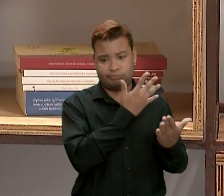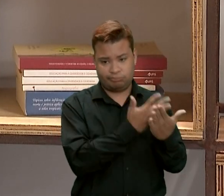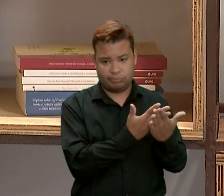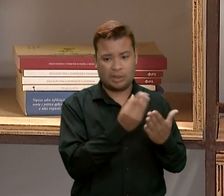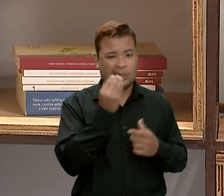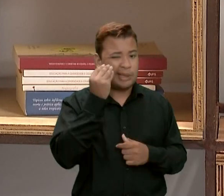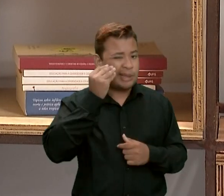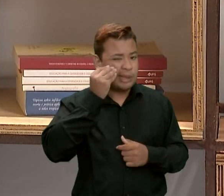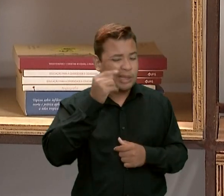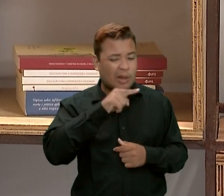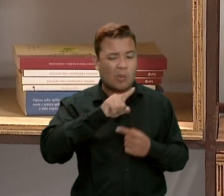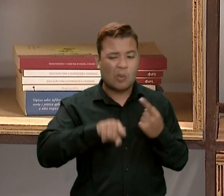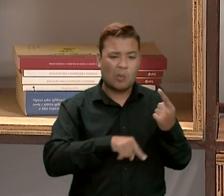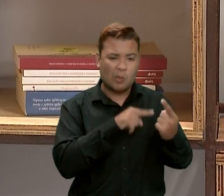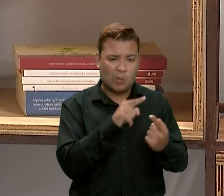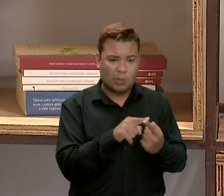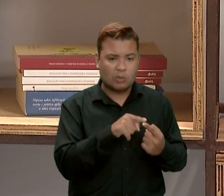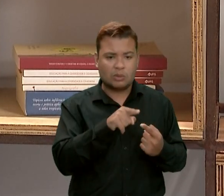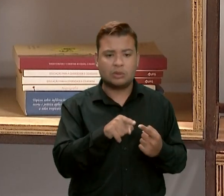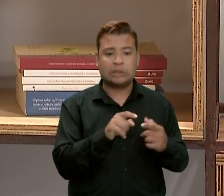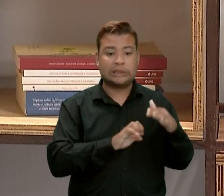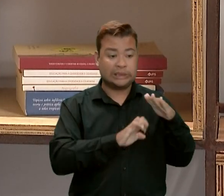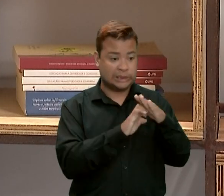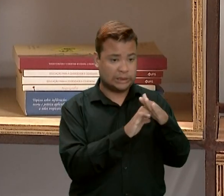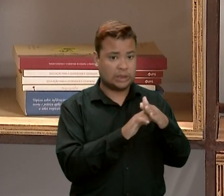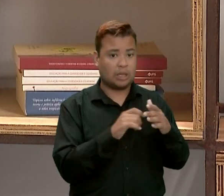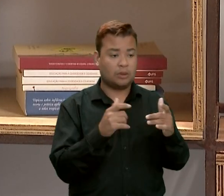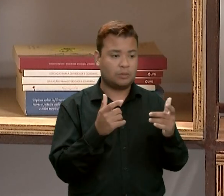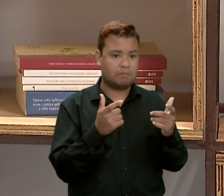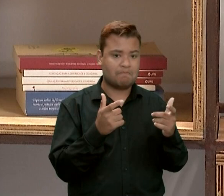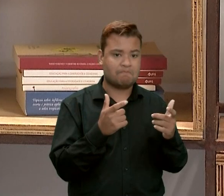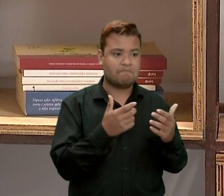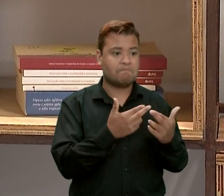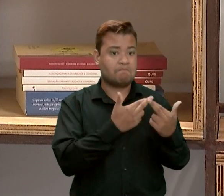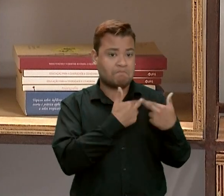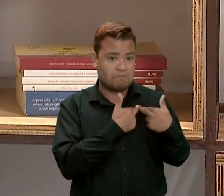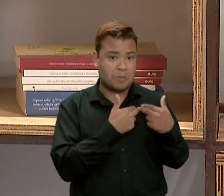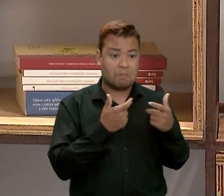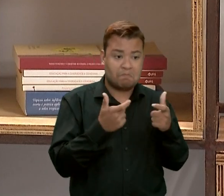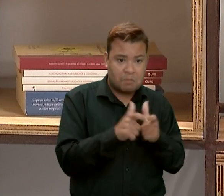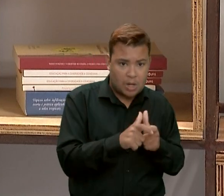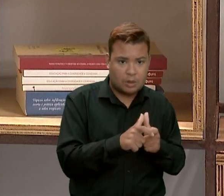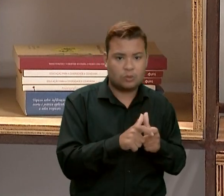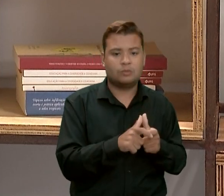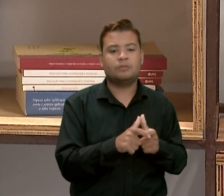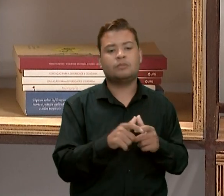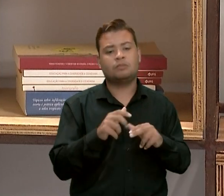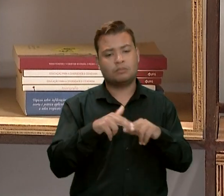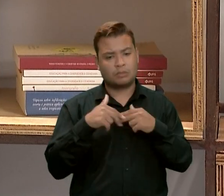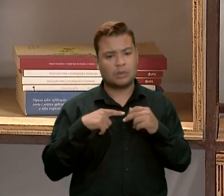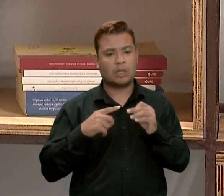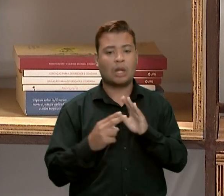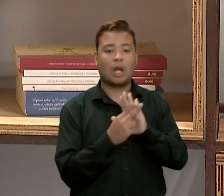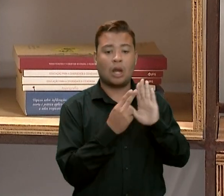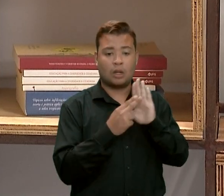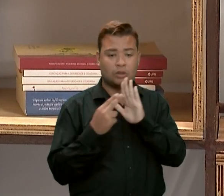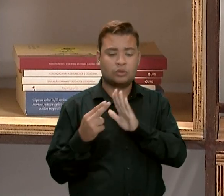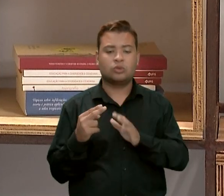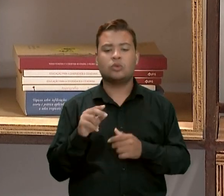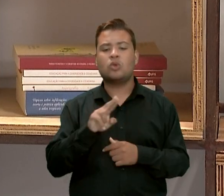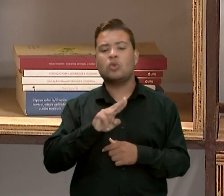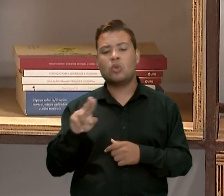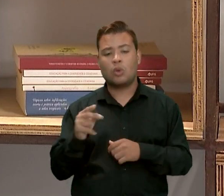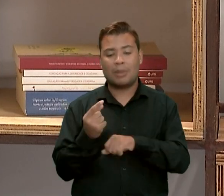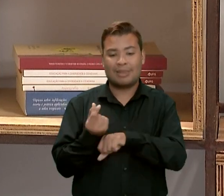diminuir o tamanho do Estado e a sua efetividade social. Não é isso que os autores, de forma geral, têm chamado de neoliberalismo,